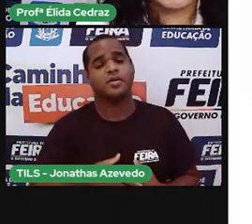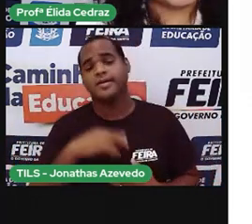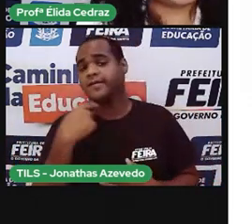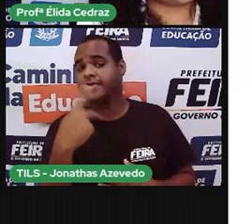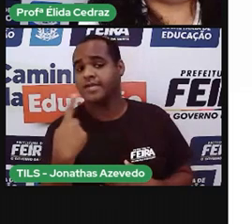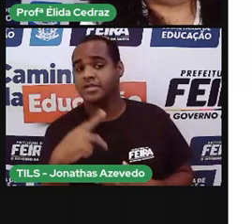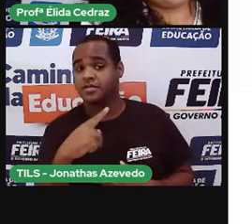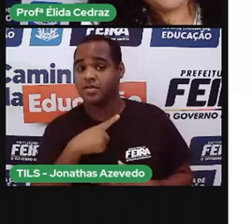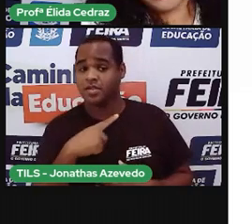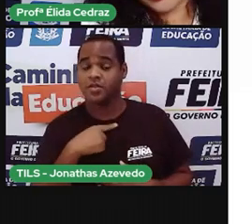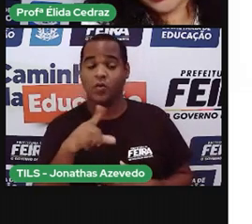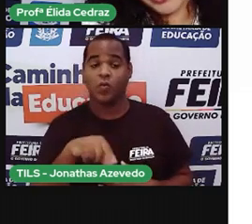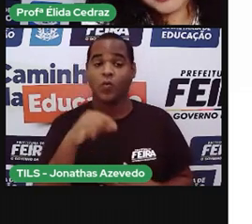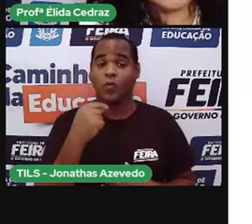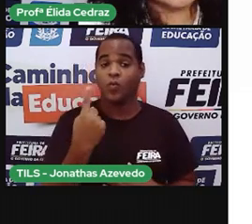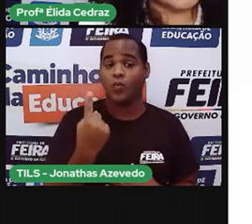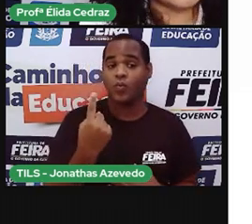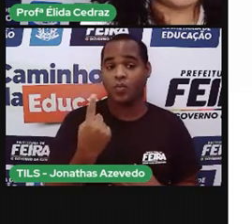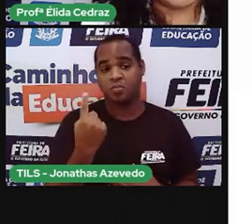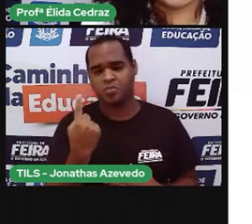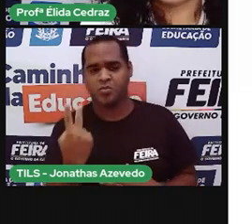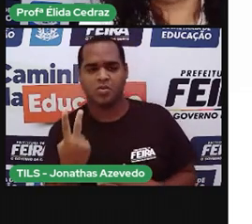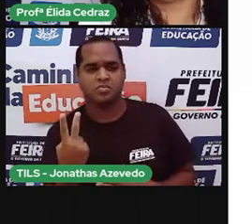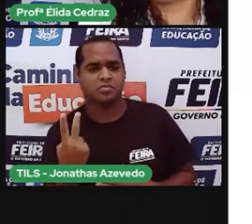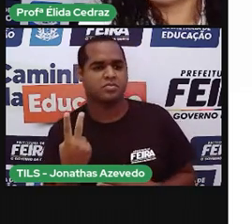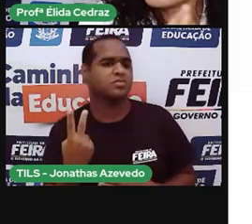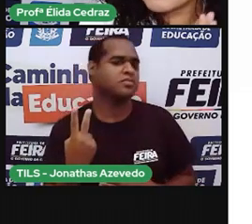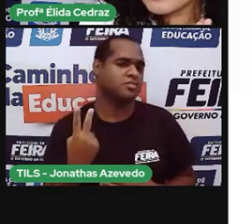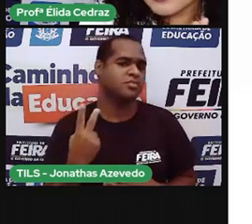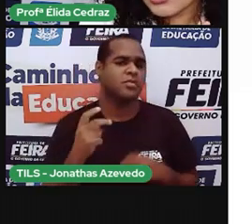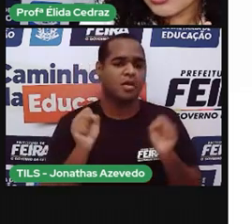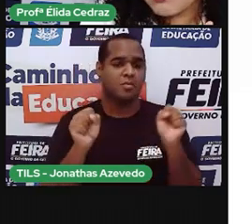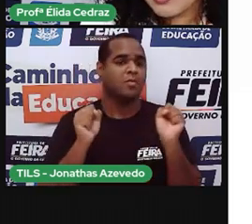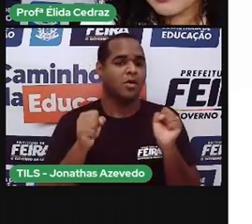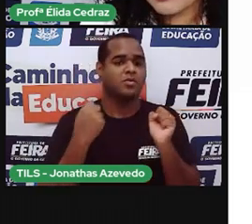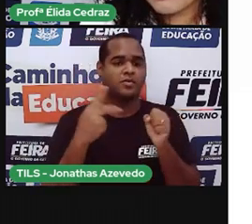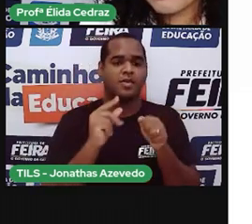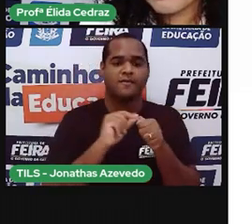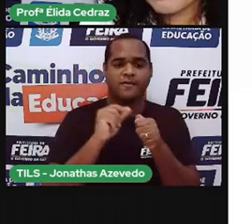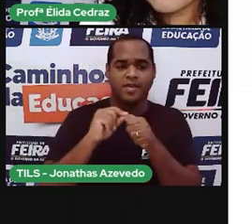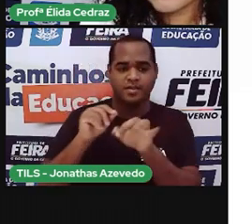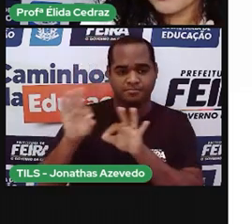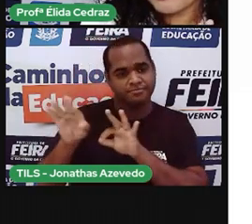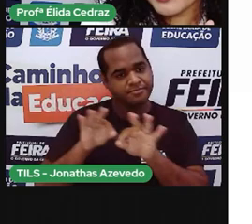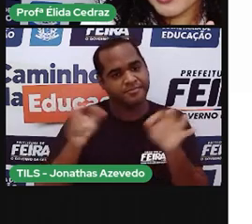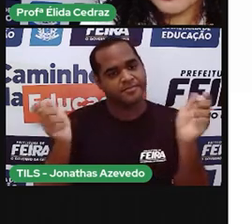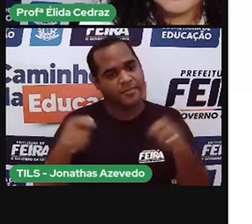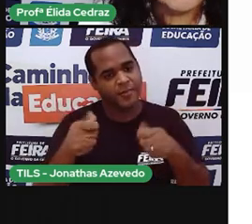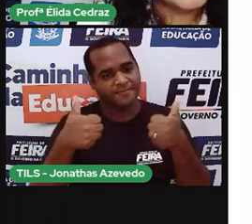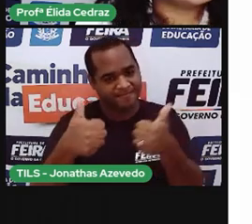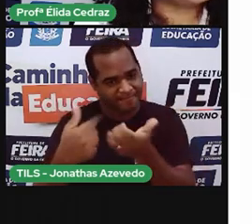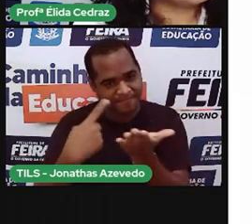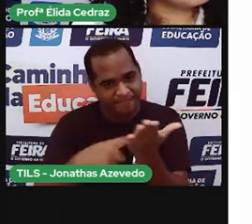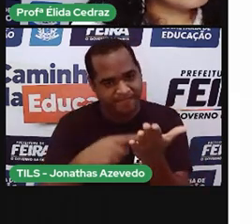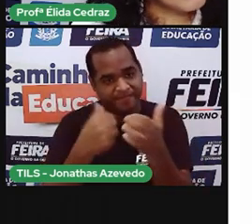você vai escolher um ou dois, certo? E vai fazer esse instrumento.